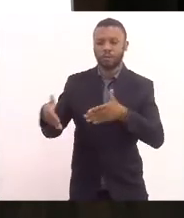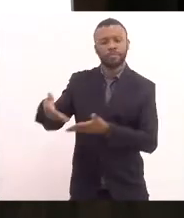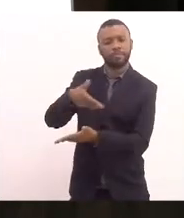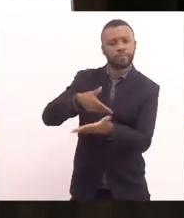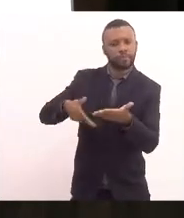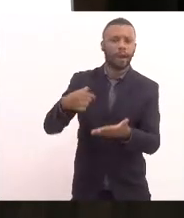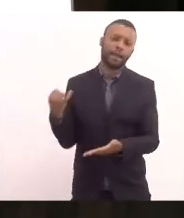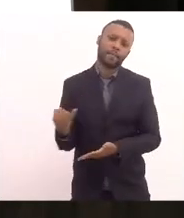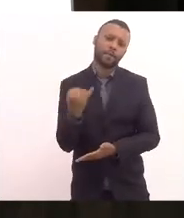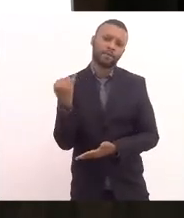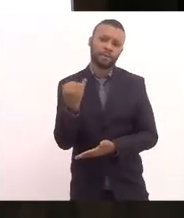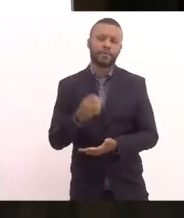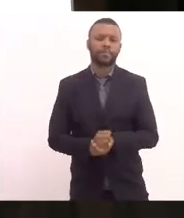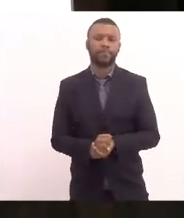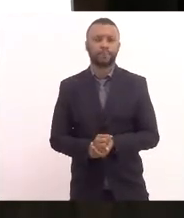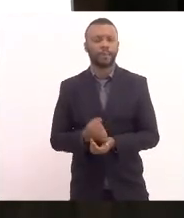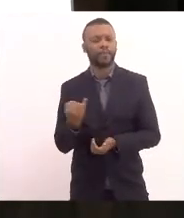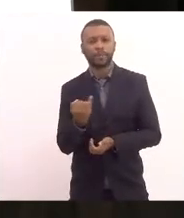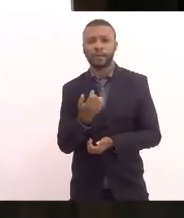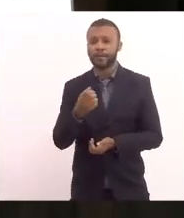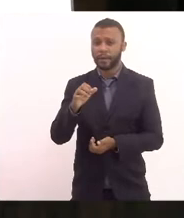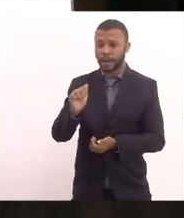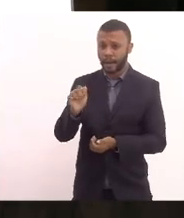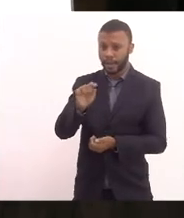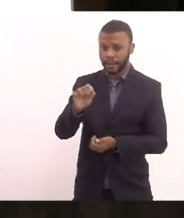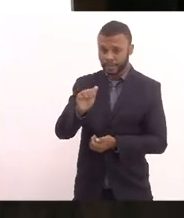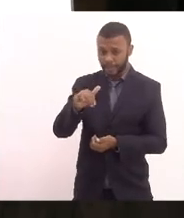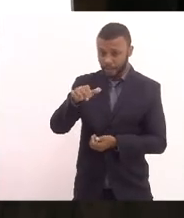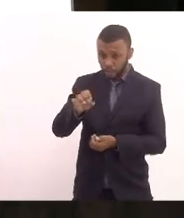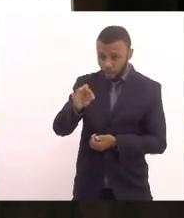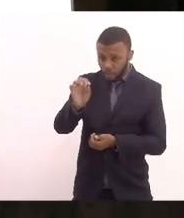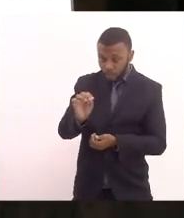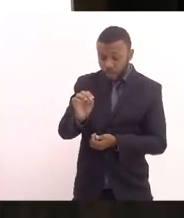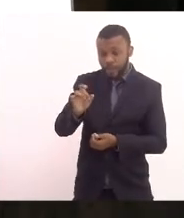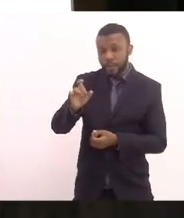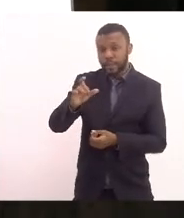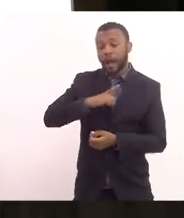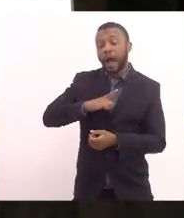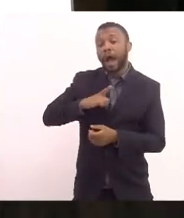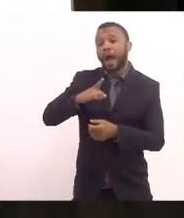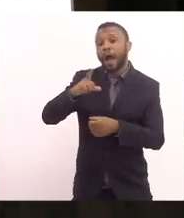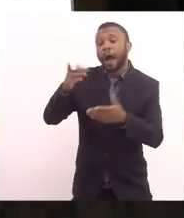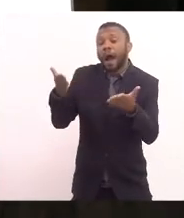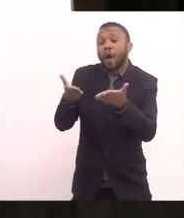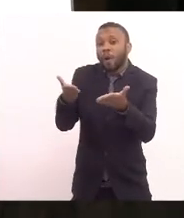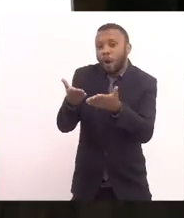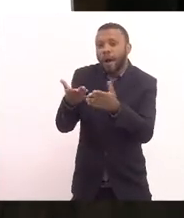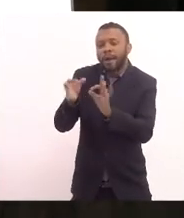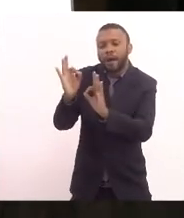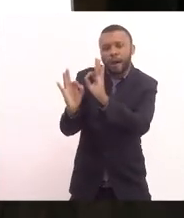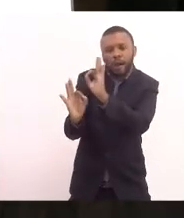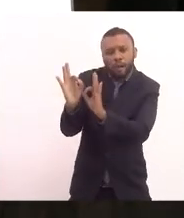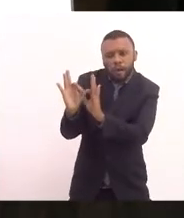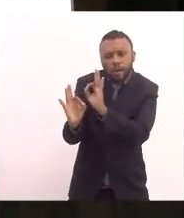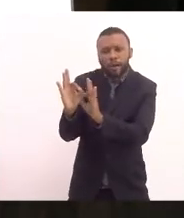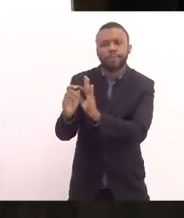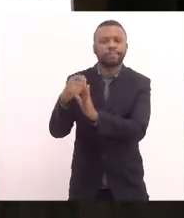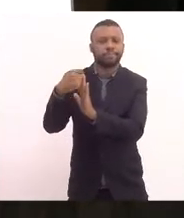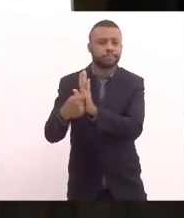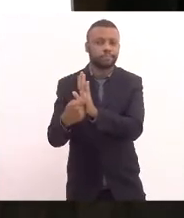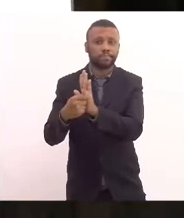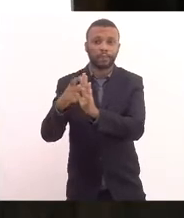importante a Zanotto estar lá costurando agora uma PEC, a PEC 11, para que garanta